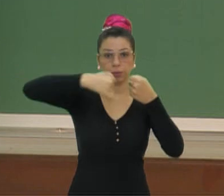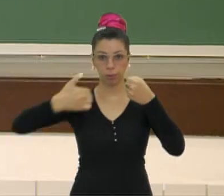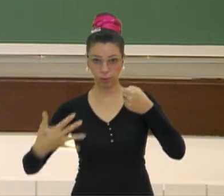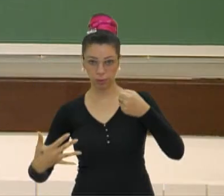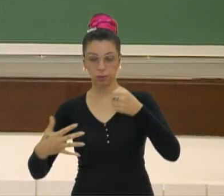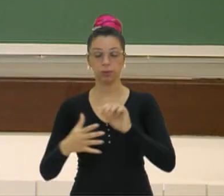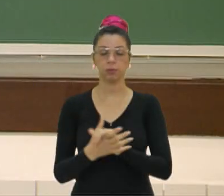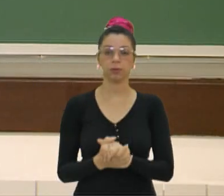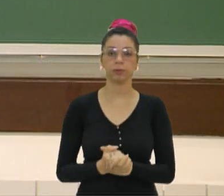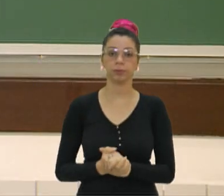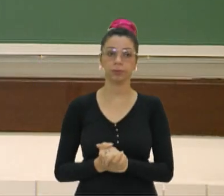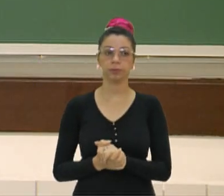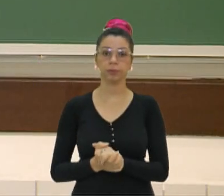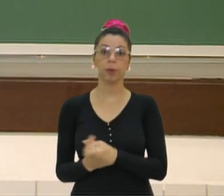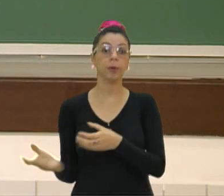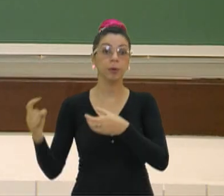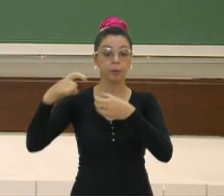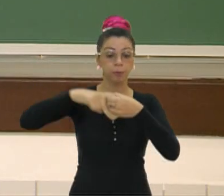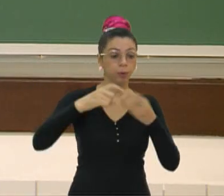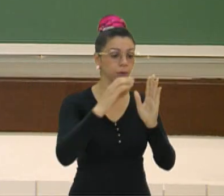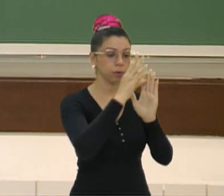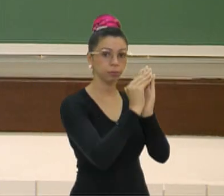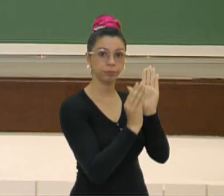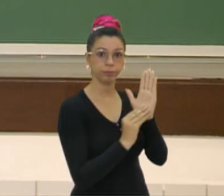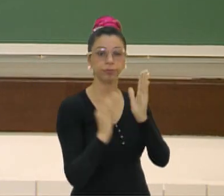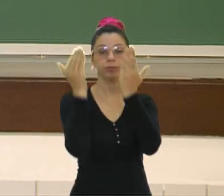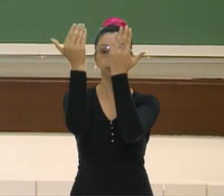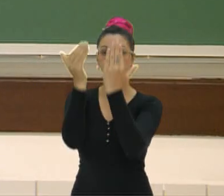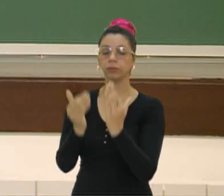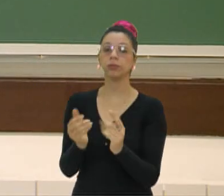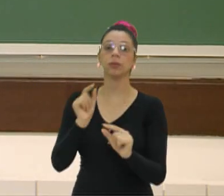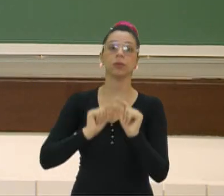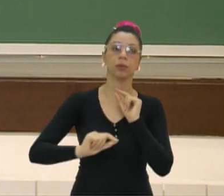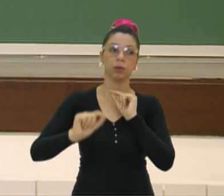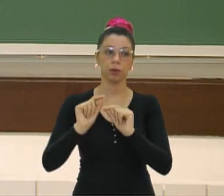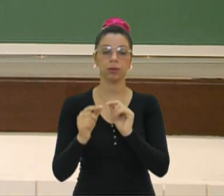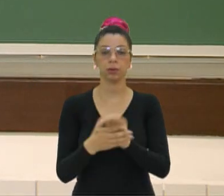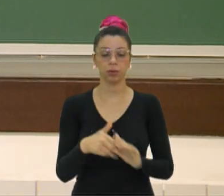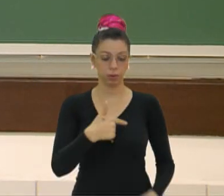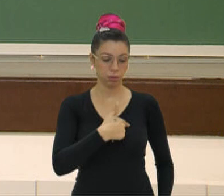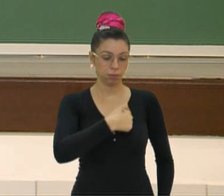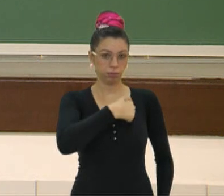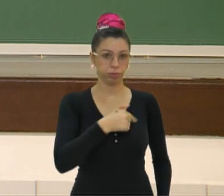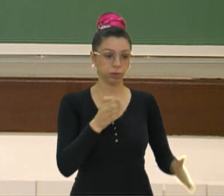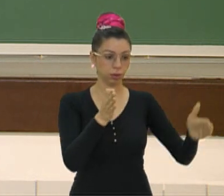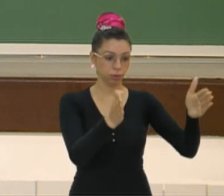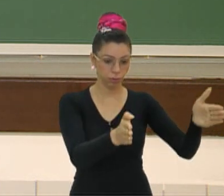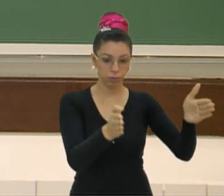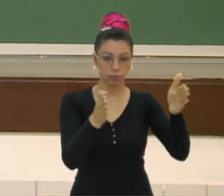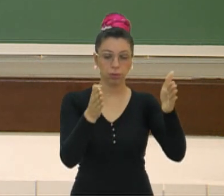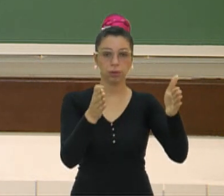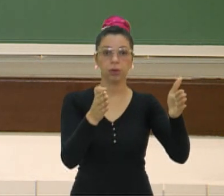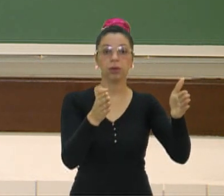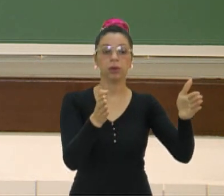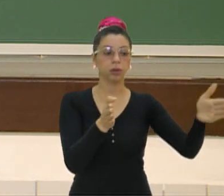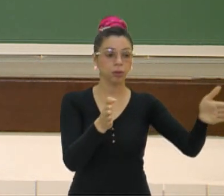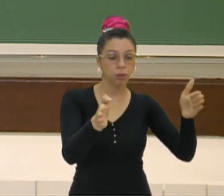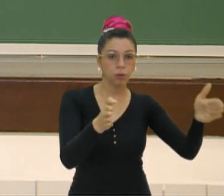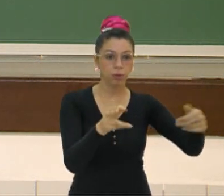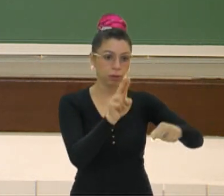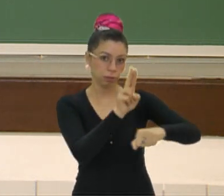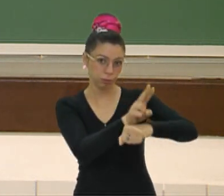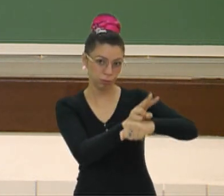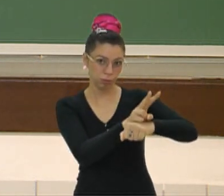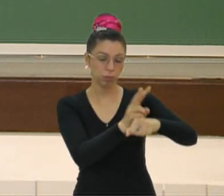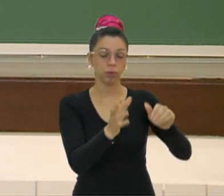Para retomarmos esses conteúdos que tínhamos analisado, o professor lembra então, o Vargas é dividido basicamente em governo provisório,